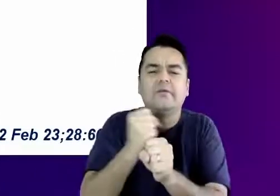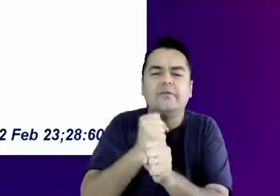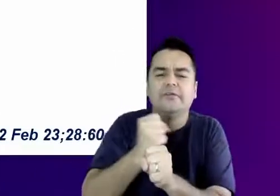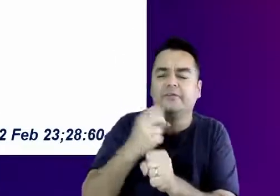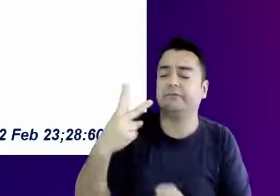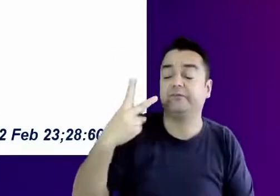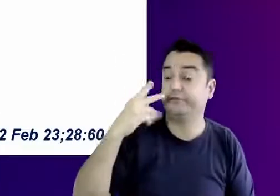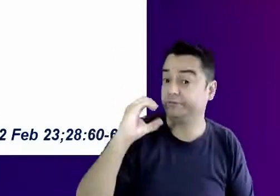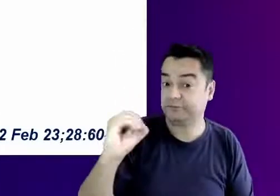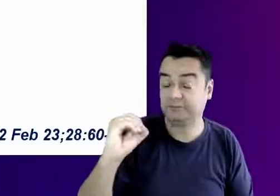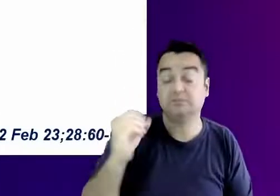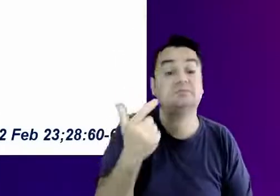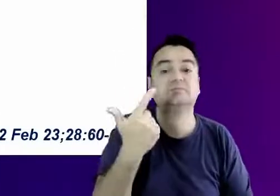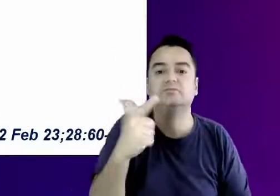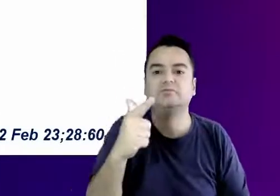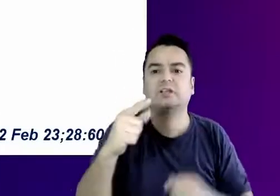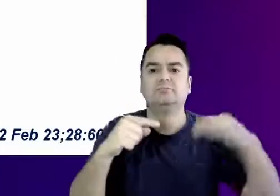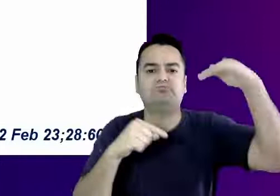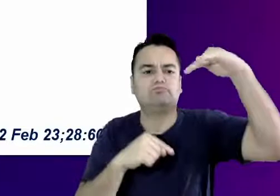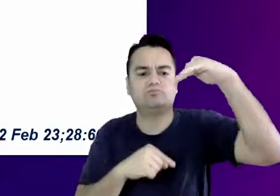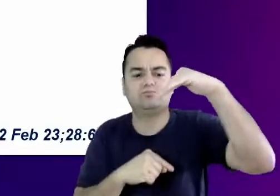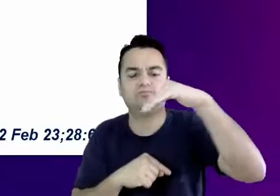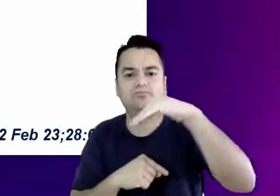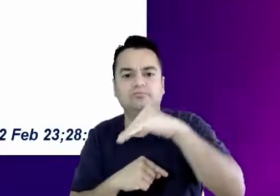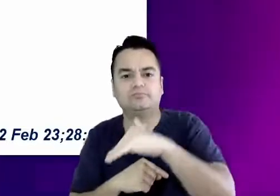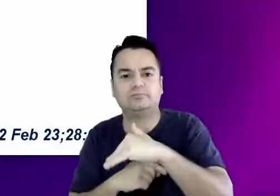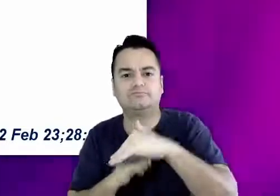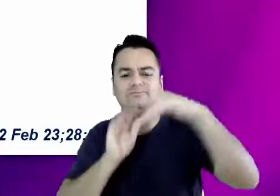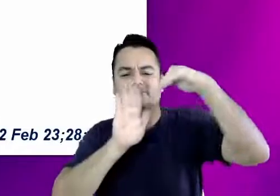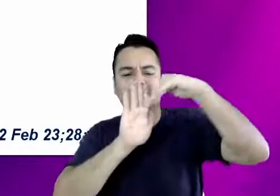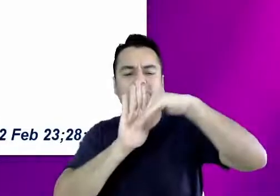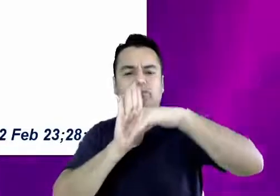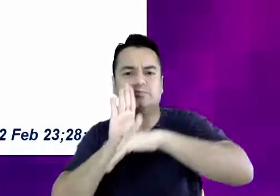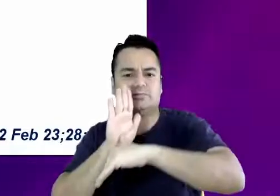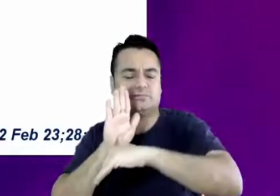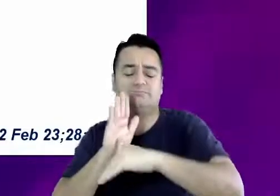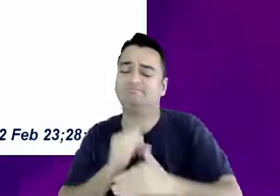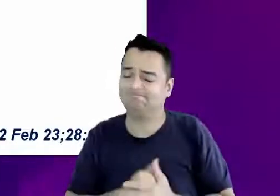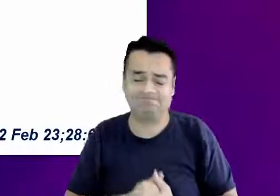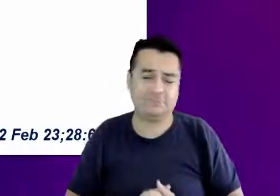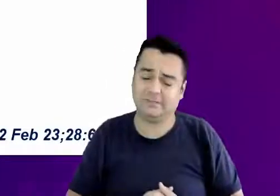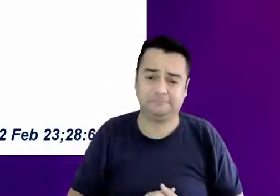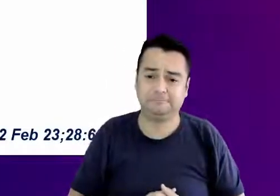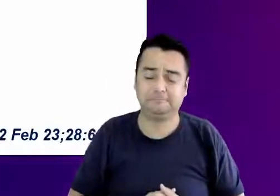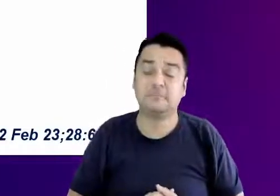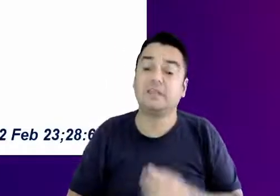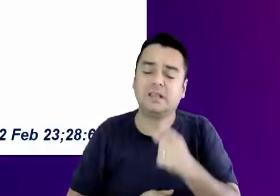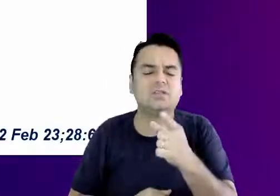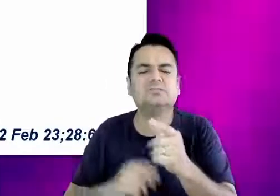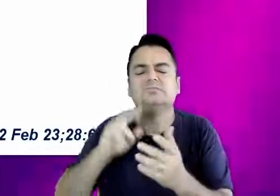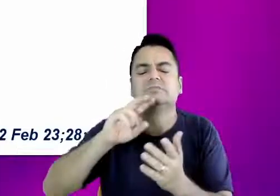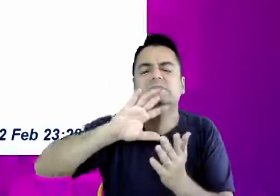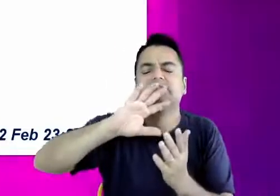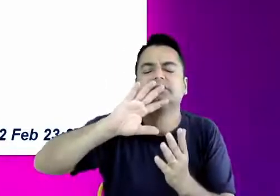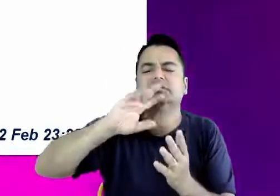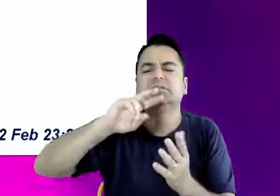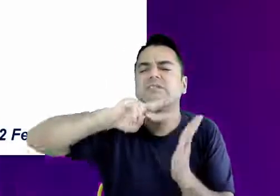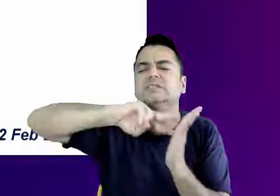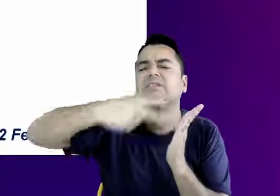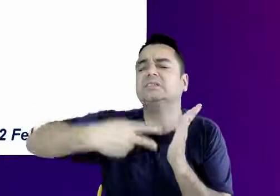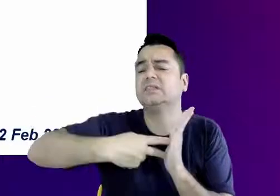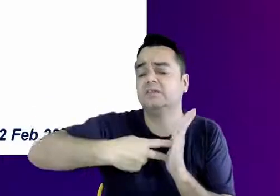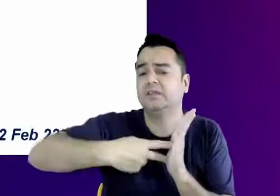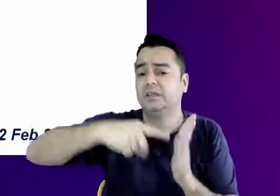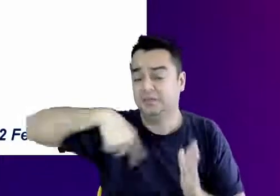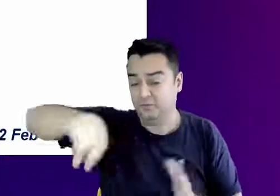um declínio na incidência de pré-eclâmpsia pré-termo ou pré-eclâmpsia precoce. Isso quer dizer que a estratégia de screening que a gente está